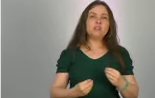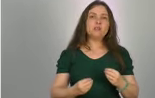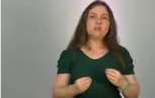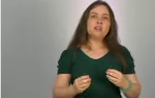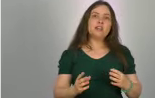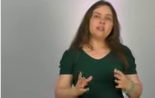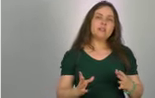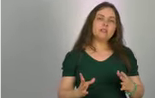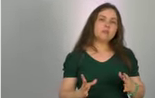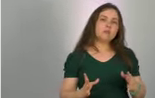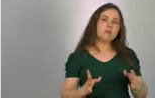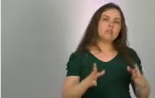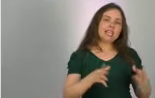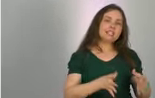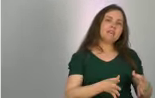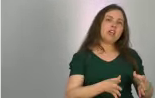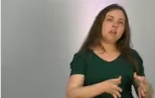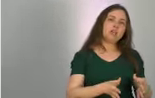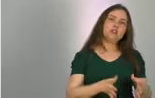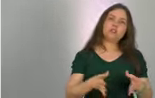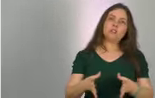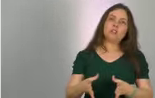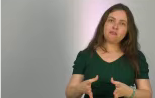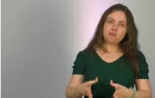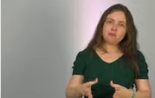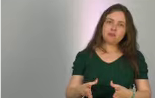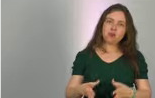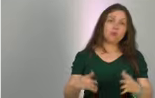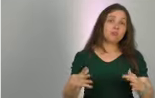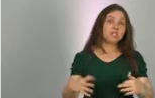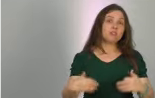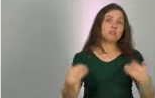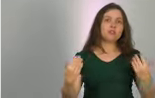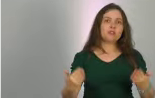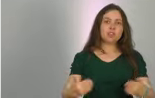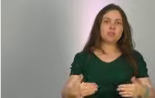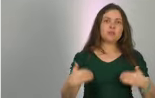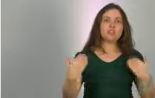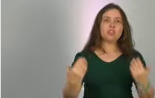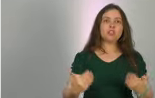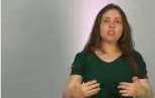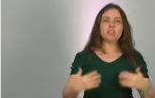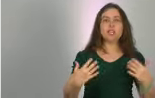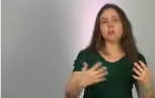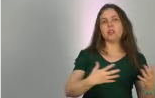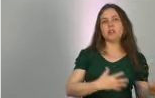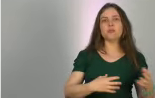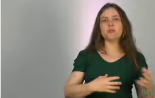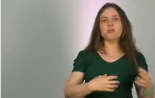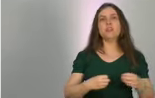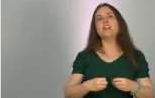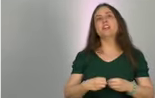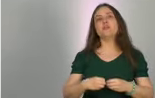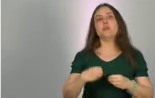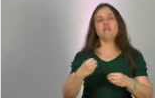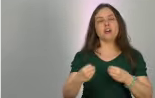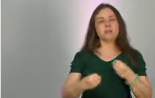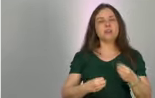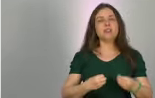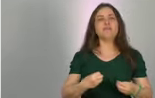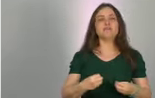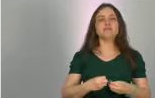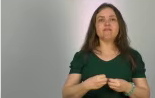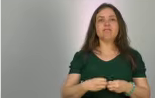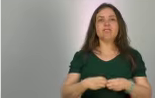buscando então usar essa ferramenta de uma outra forma como Se nós estivéssemos editando aquele periódico